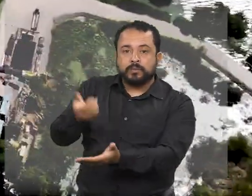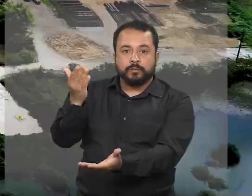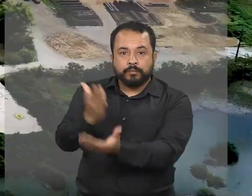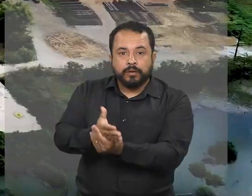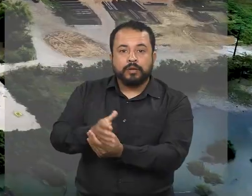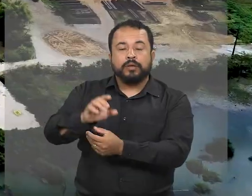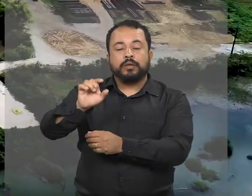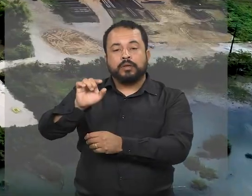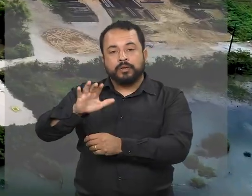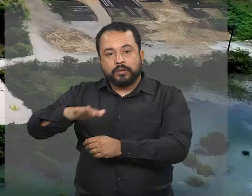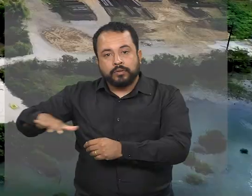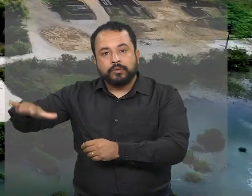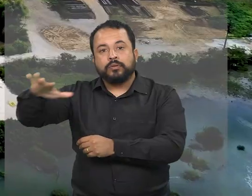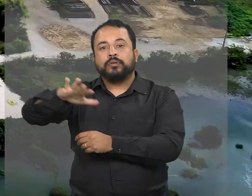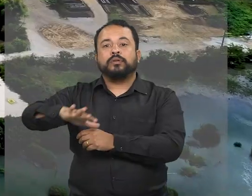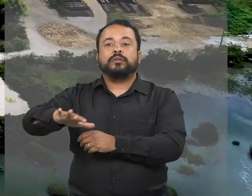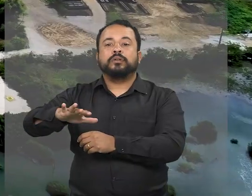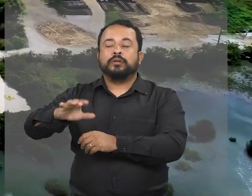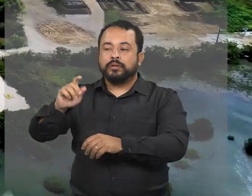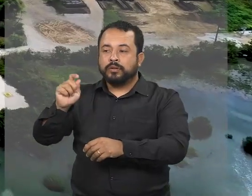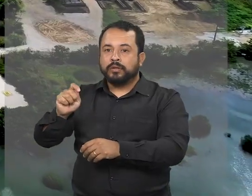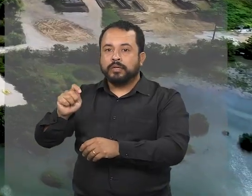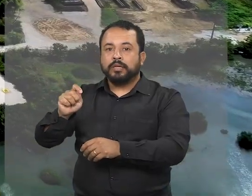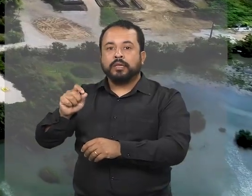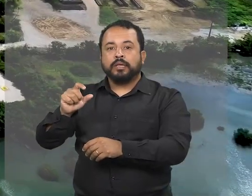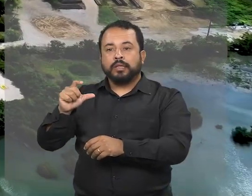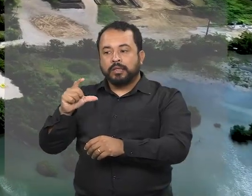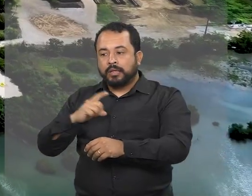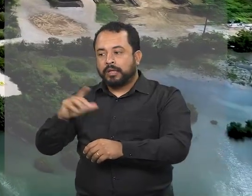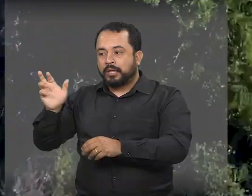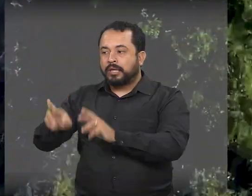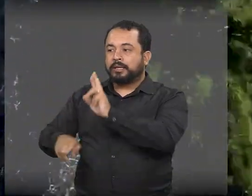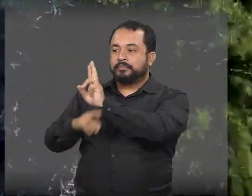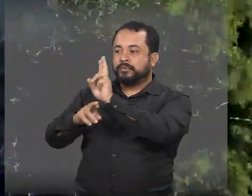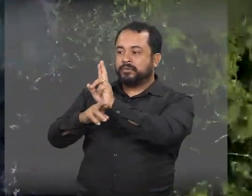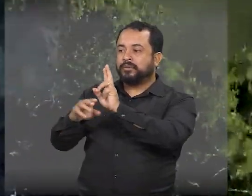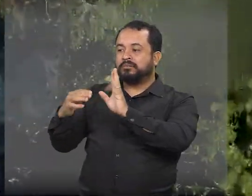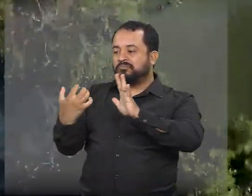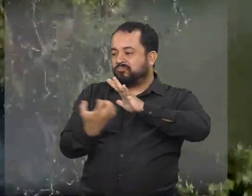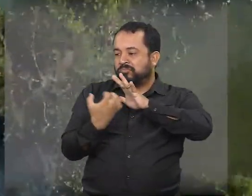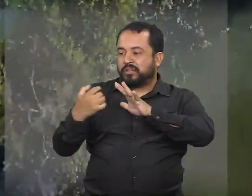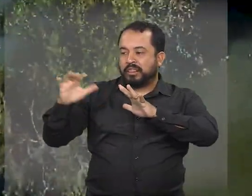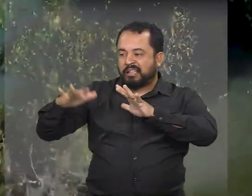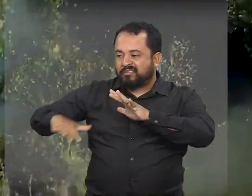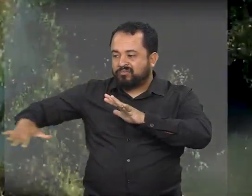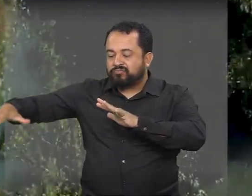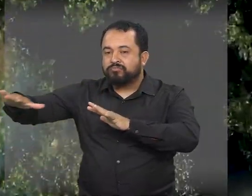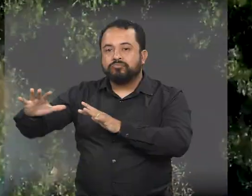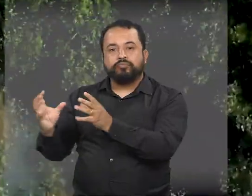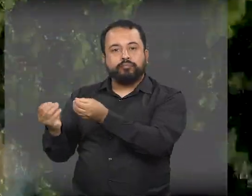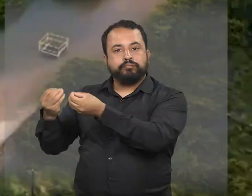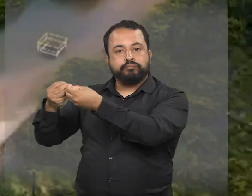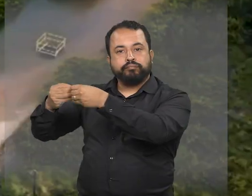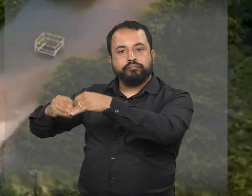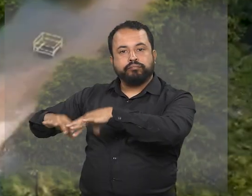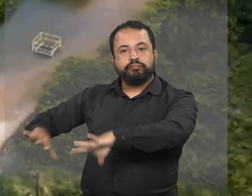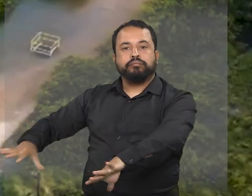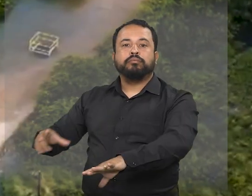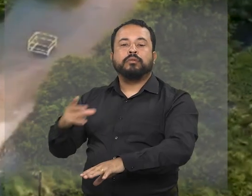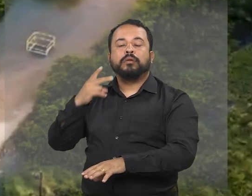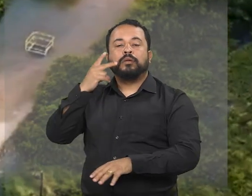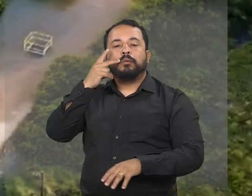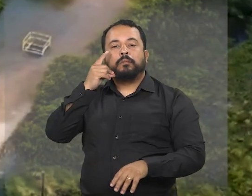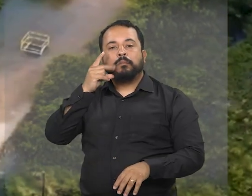após técnicos do Serviço Geológico do Brasil confirmarem a Braskem como responsável pelo afundamento do solo em Maceió.